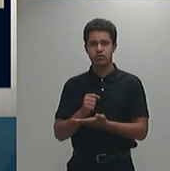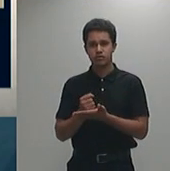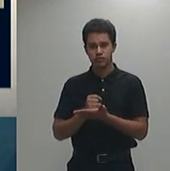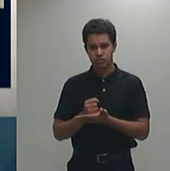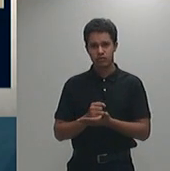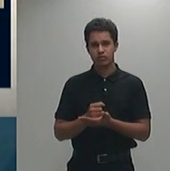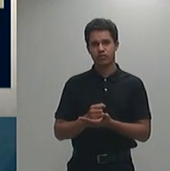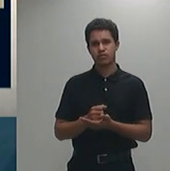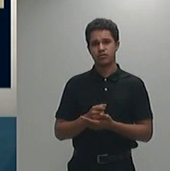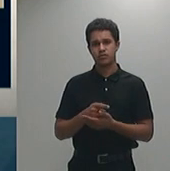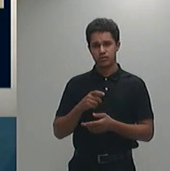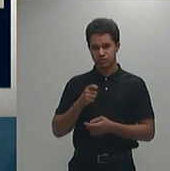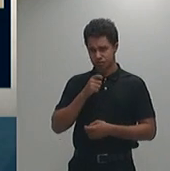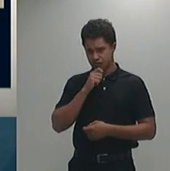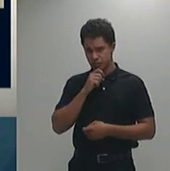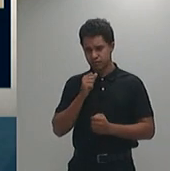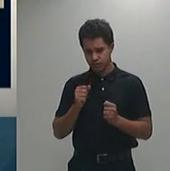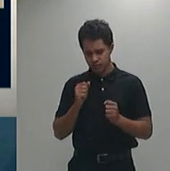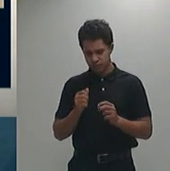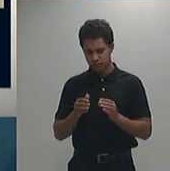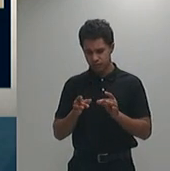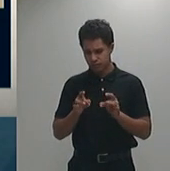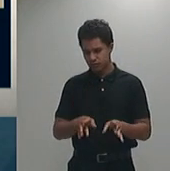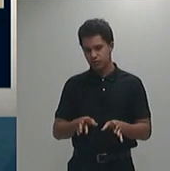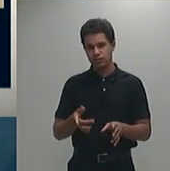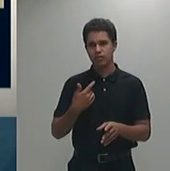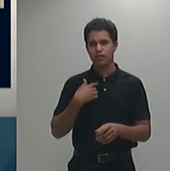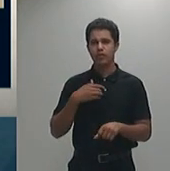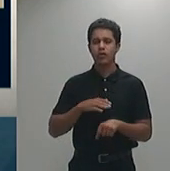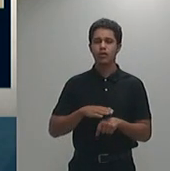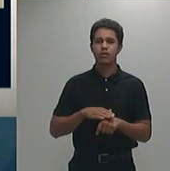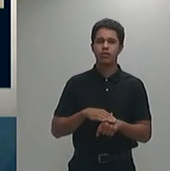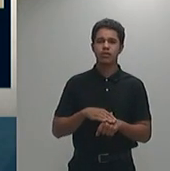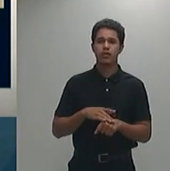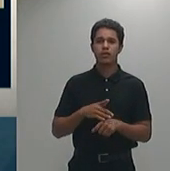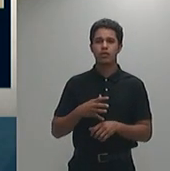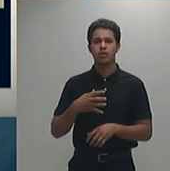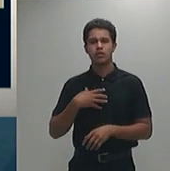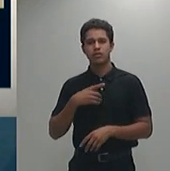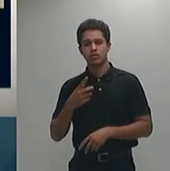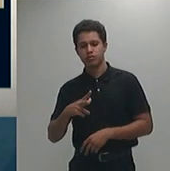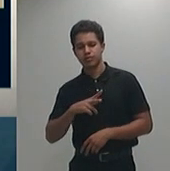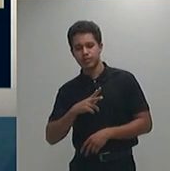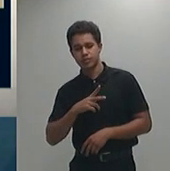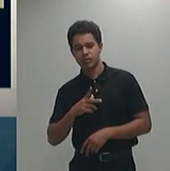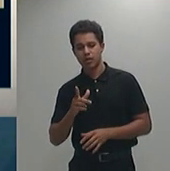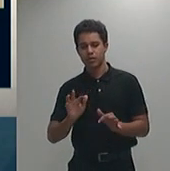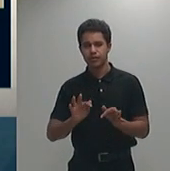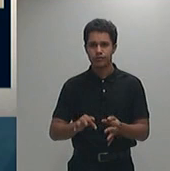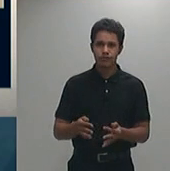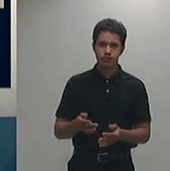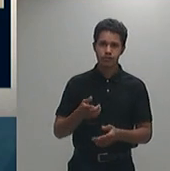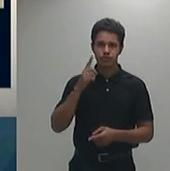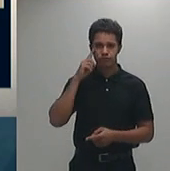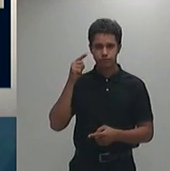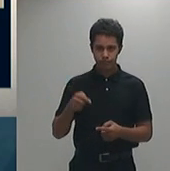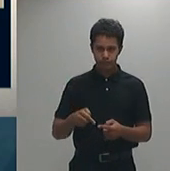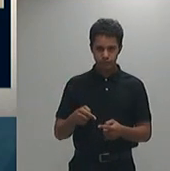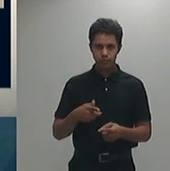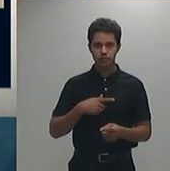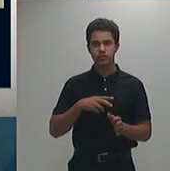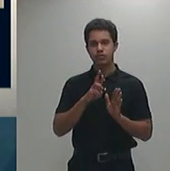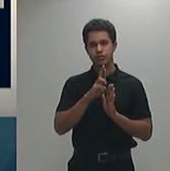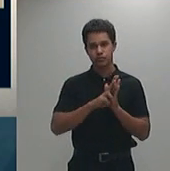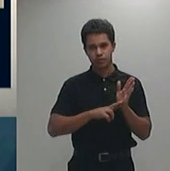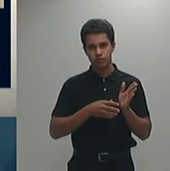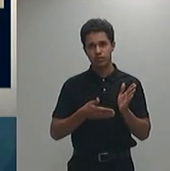meses ainda que se pode estabelecer algum temperamento considerado as suas particularidades e finalidades o registro sdd já caí